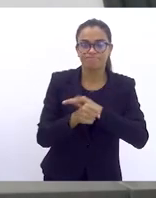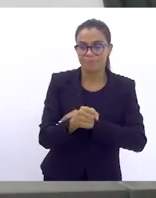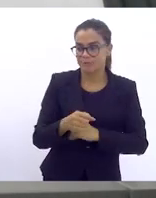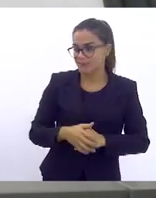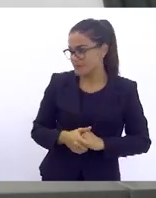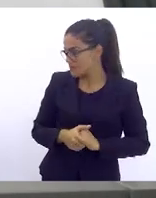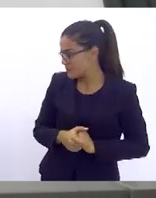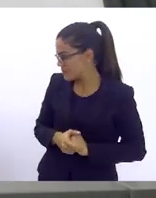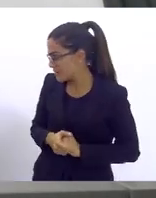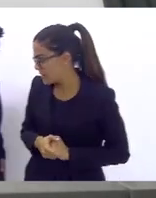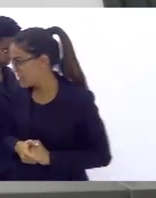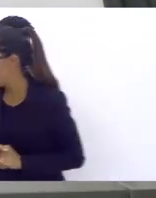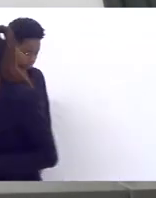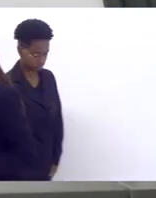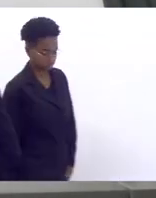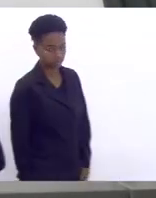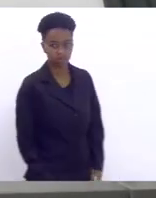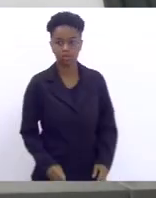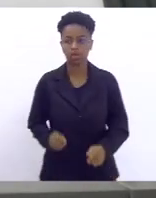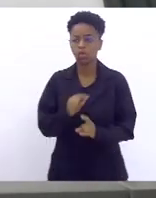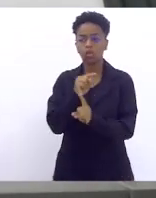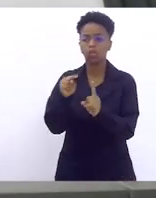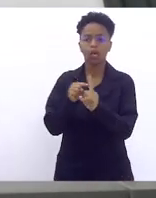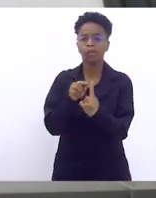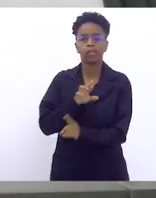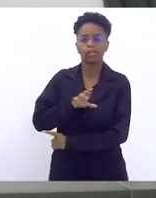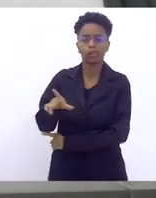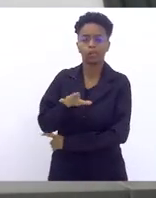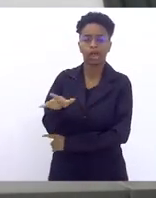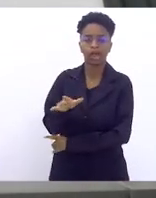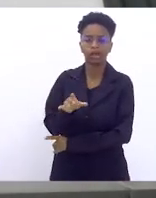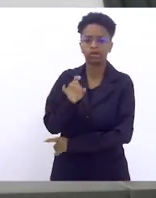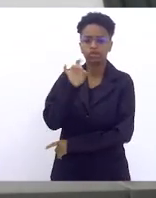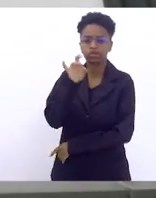não é simplesmente dar